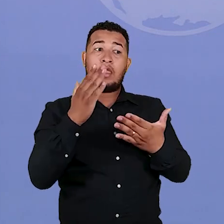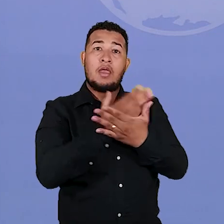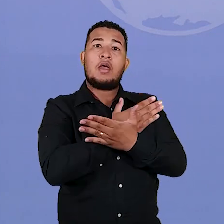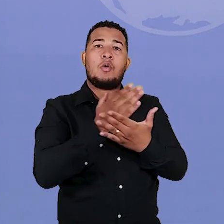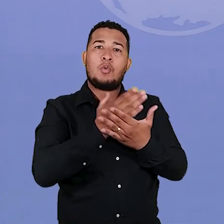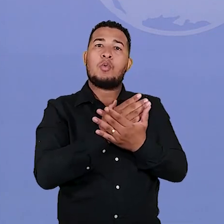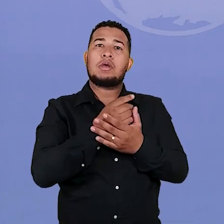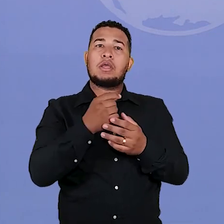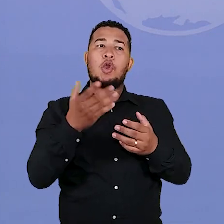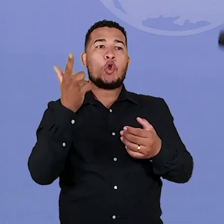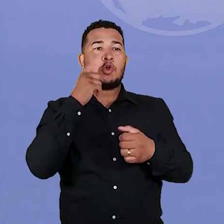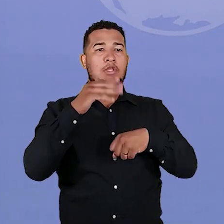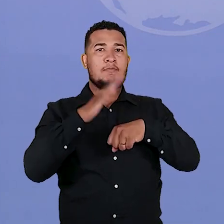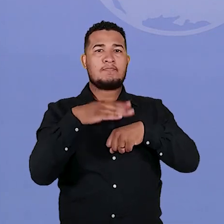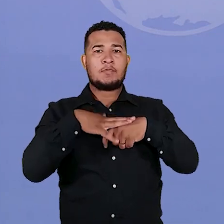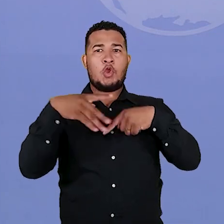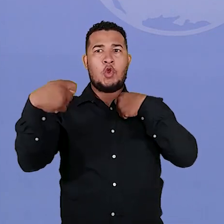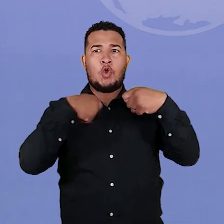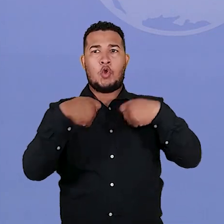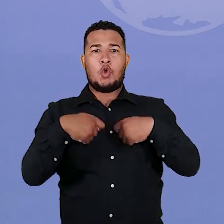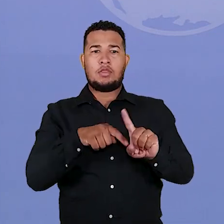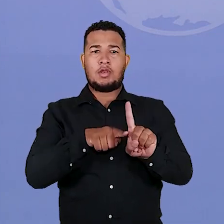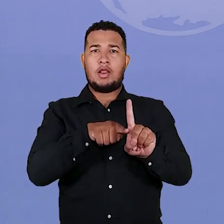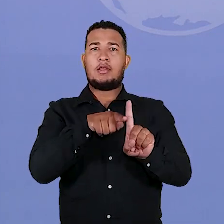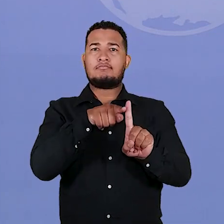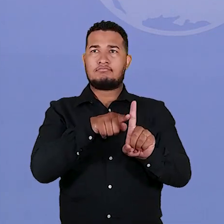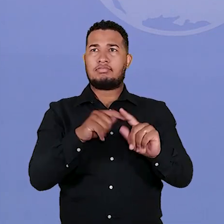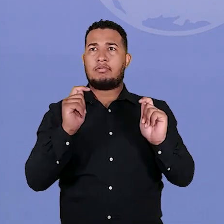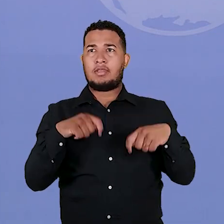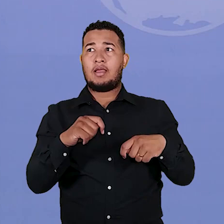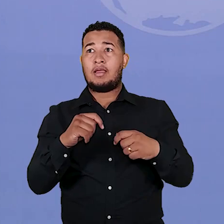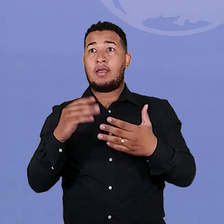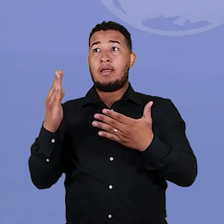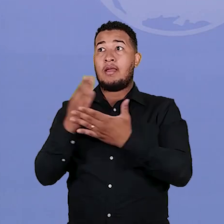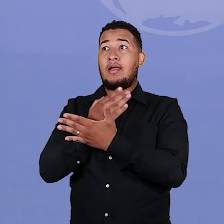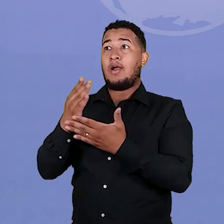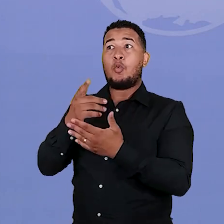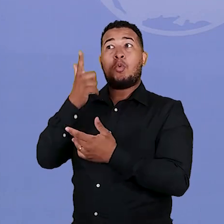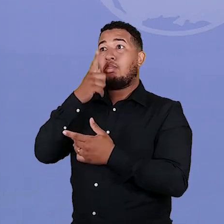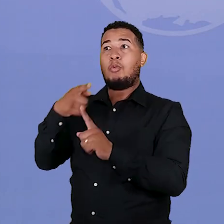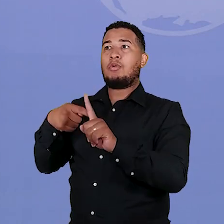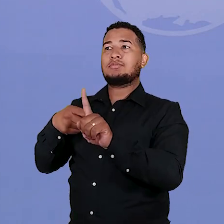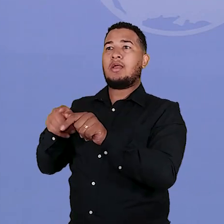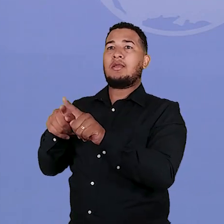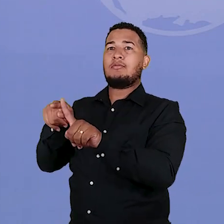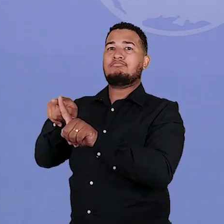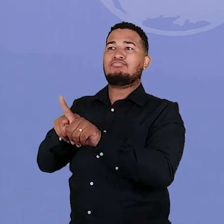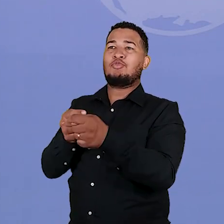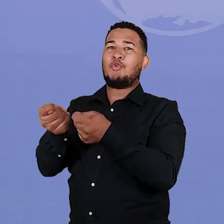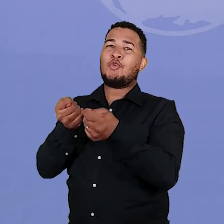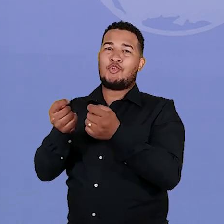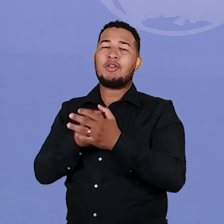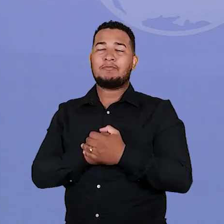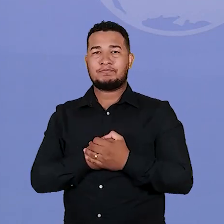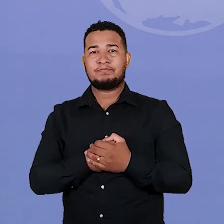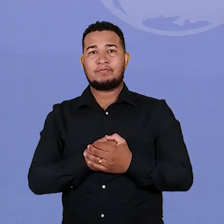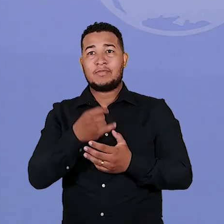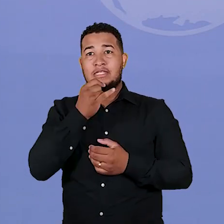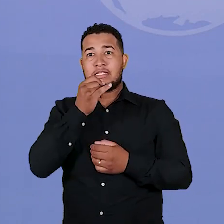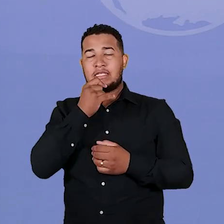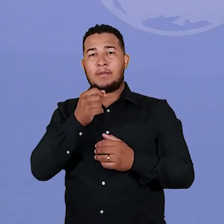animais que controlam sua temperatura como homeotérmicos e aqueles que não controlam como exotérmicos. Então, por